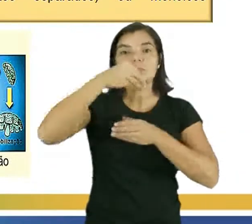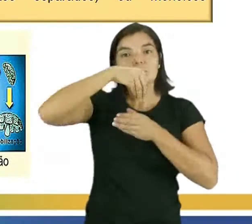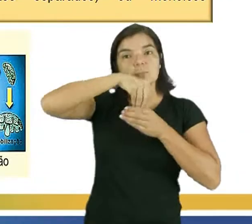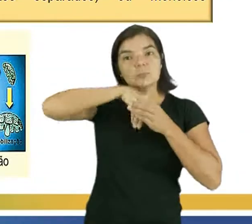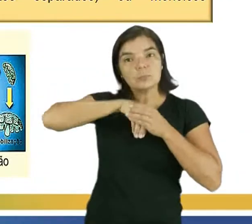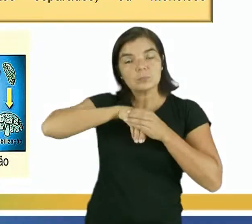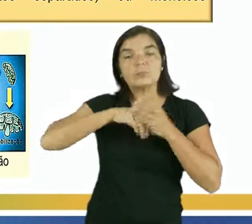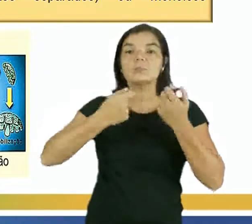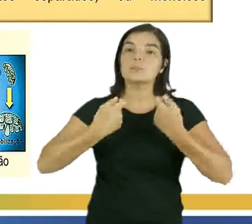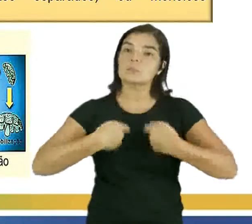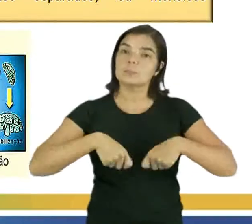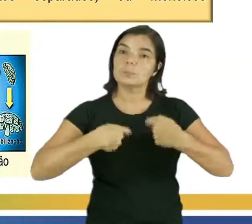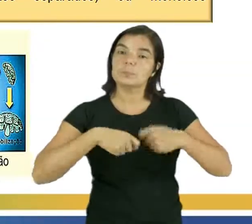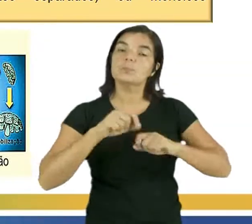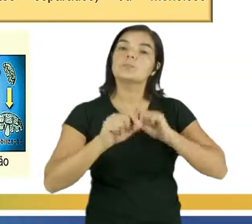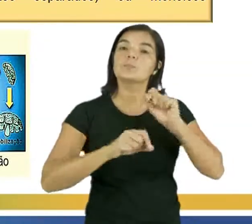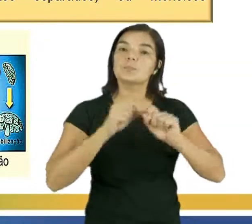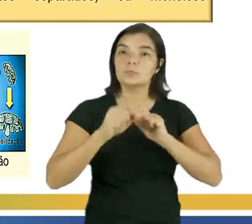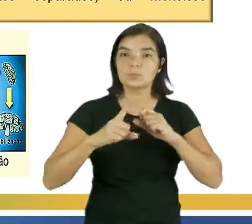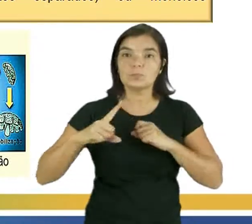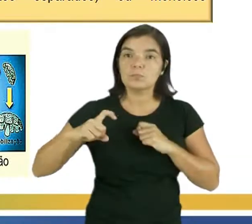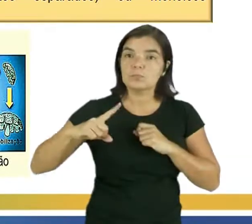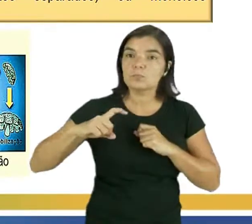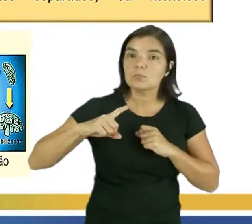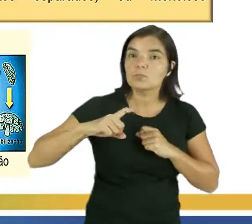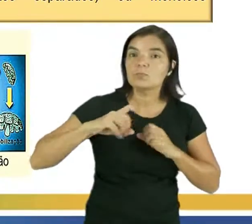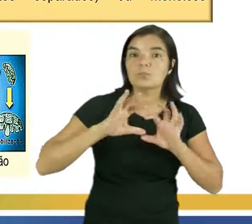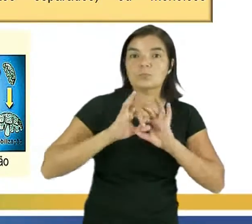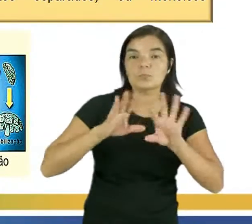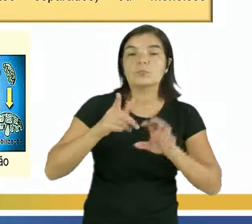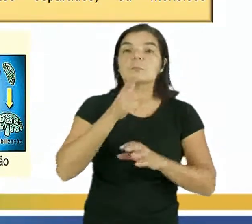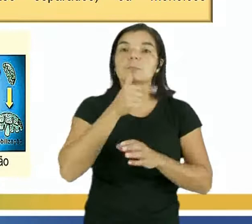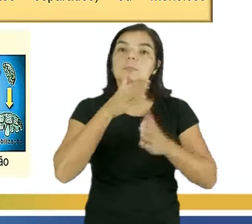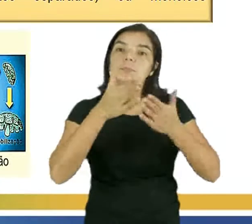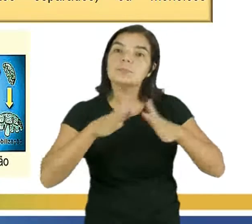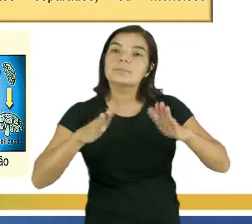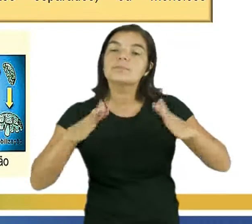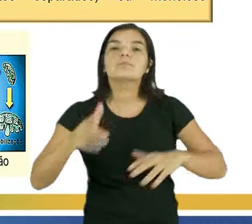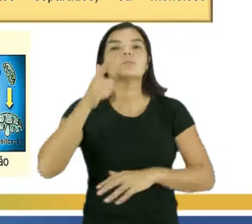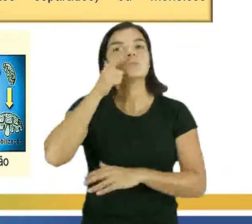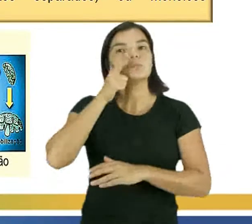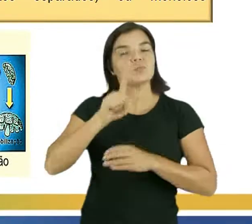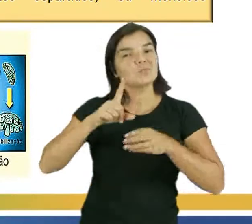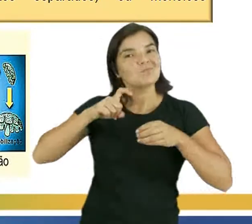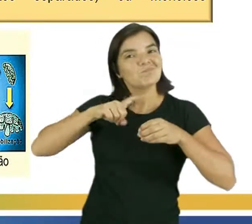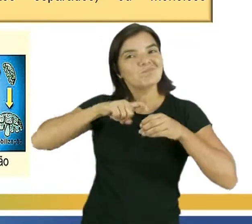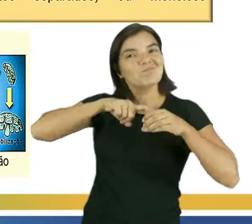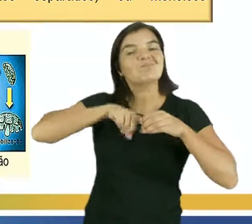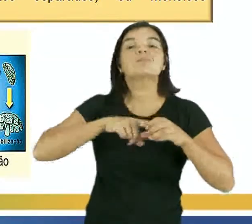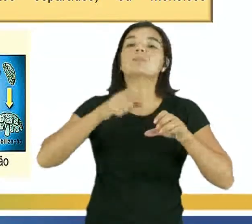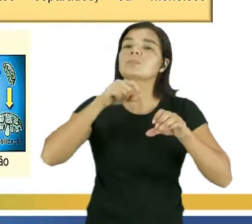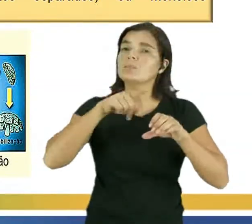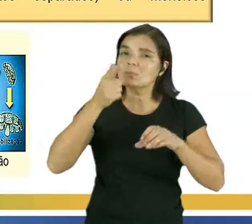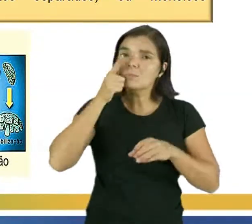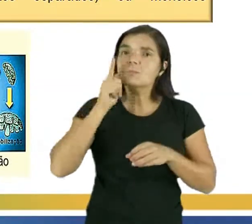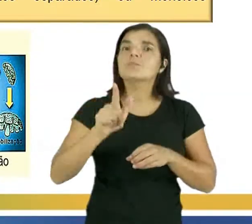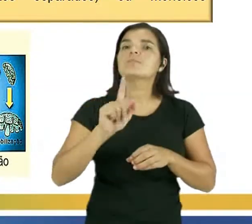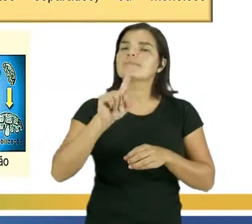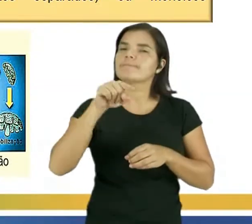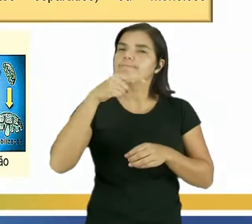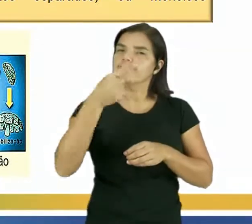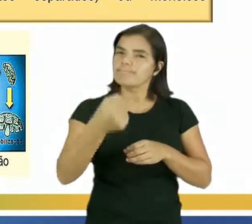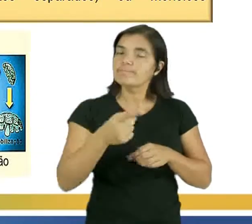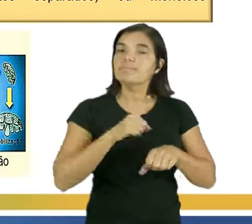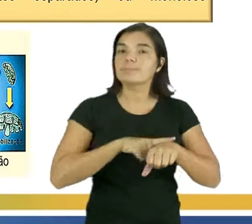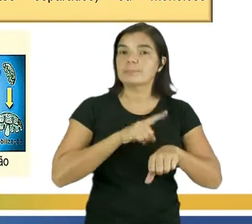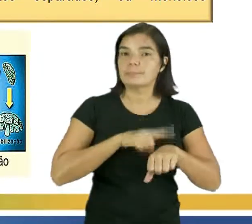ou seja, vão precisar que os espermatozoides que foram liberados na água consigam fecundá-las. Conseguiu fecundá-las depois de um